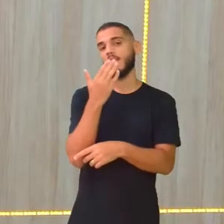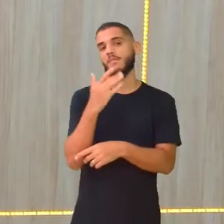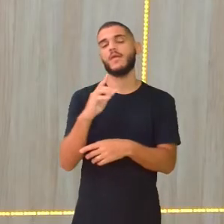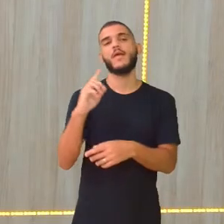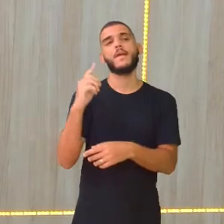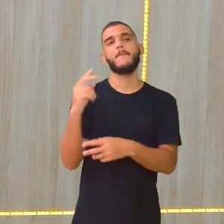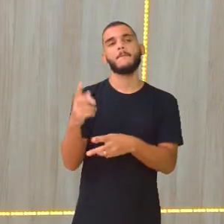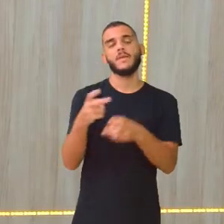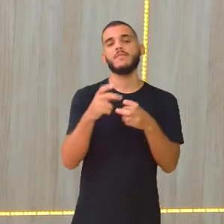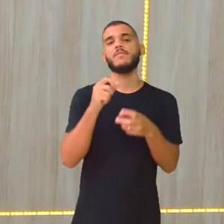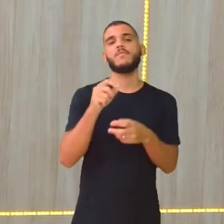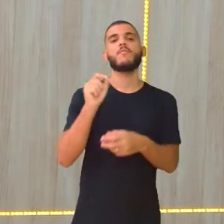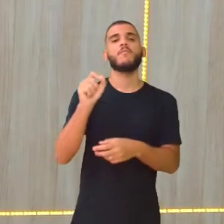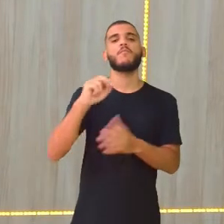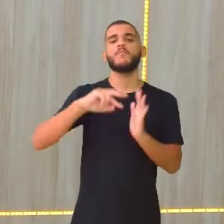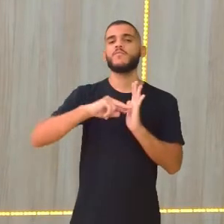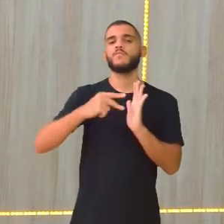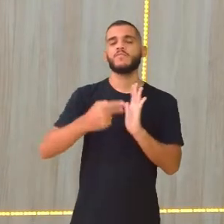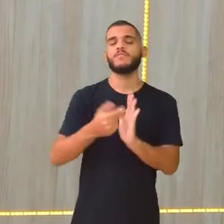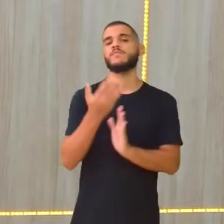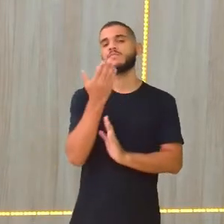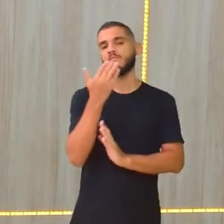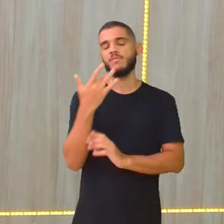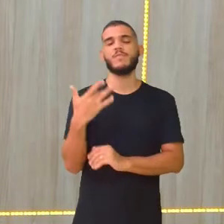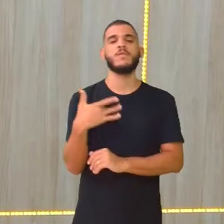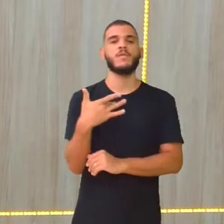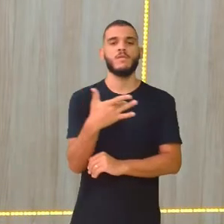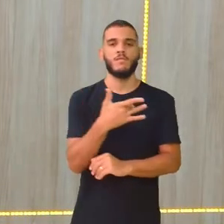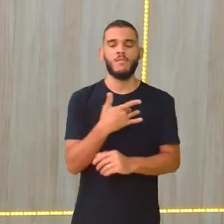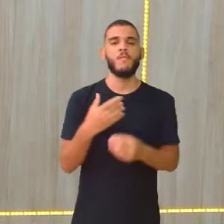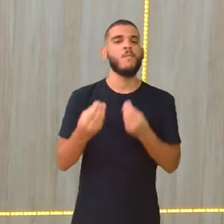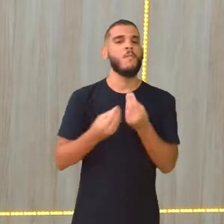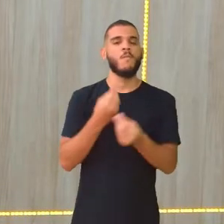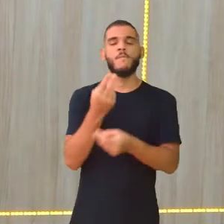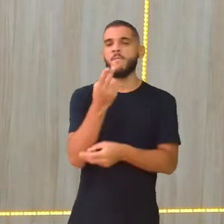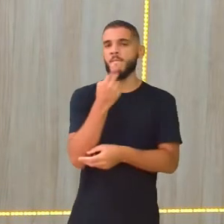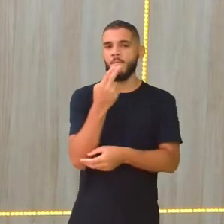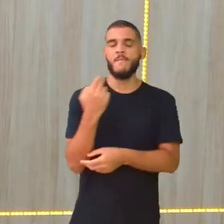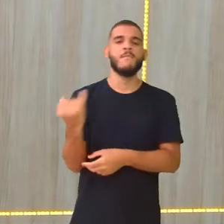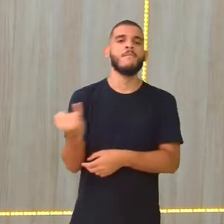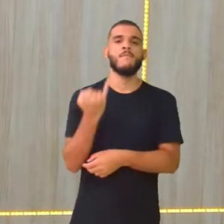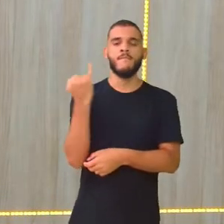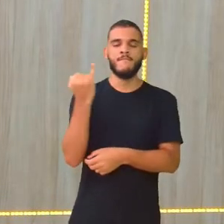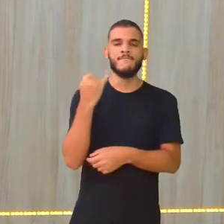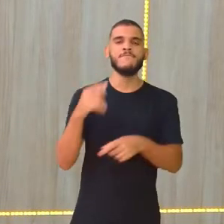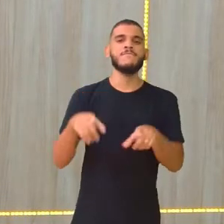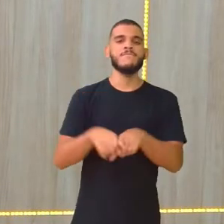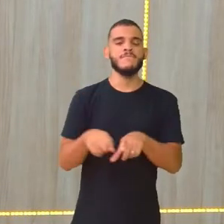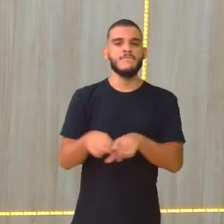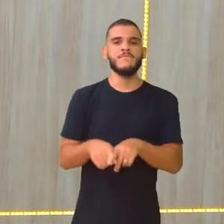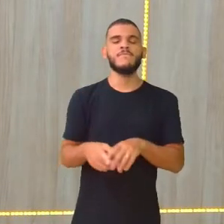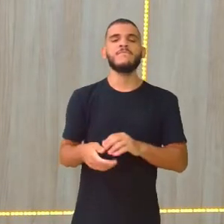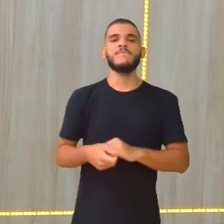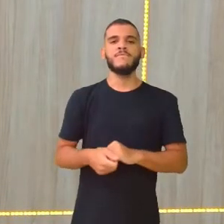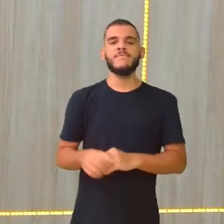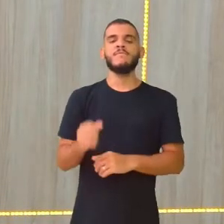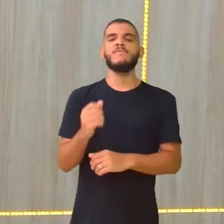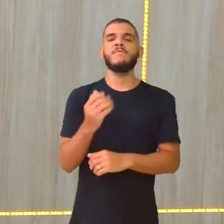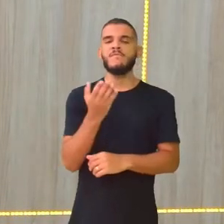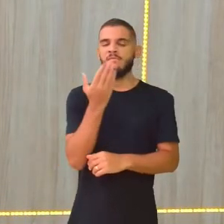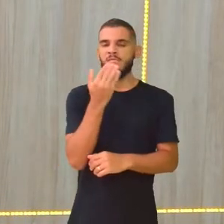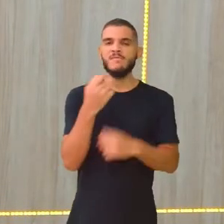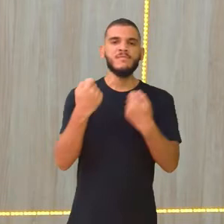questão de o que é uma alimentação saudável, vimos a questão aí dos nutrientes, a importância dos nutrientes e também que esses alimentos,